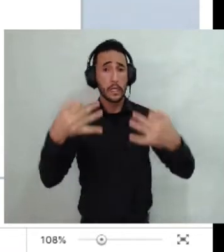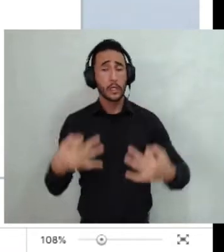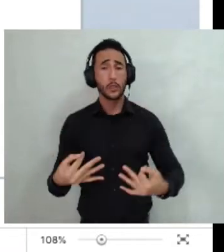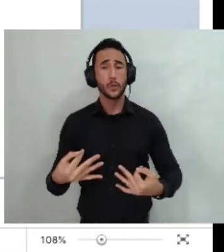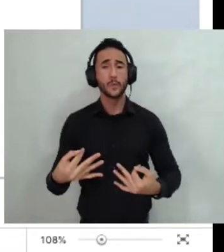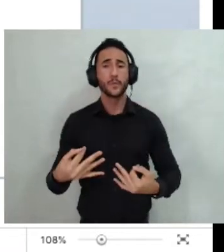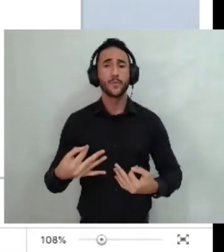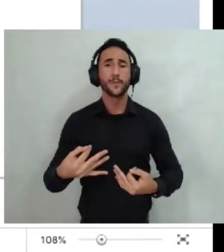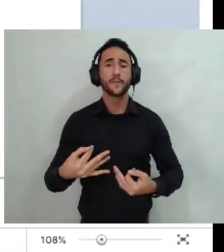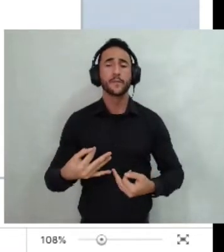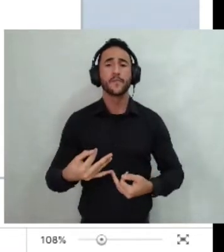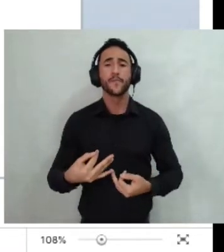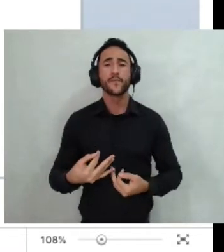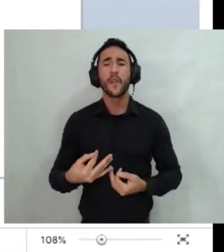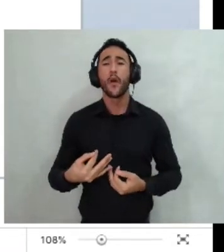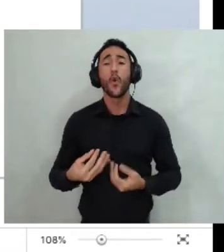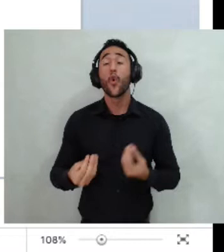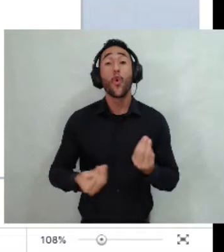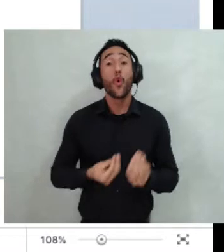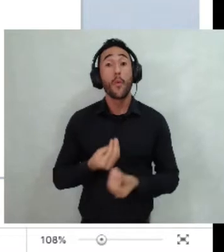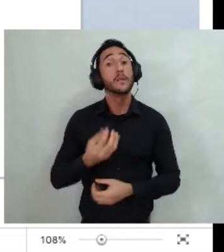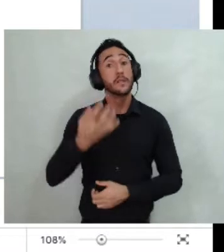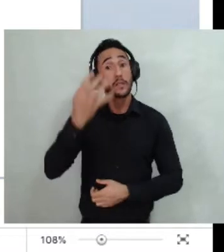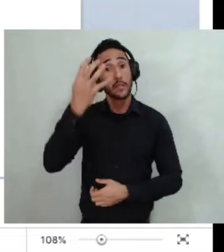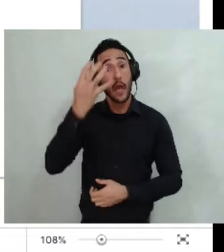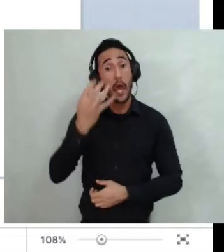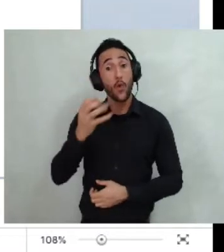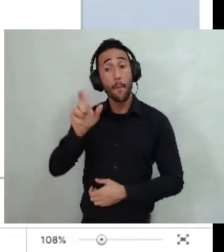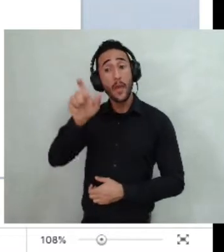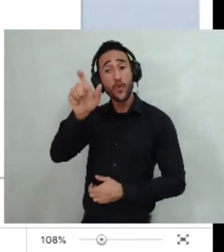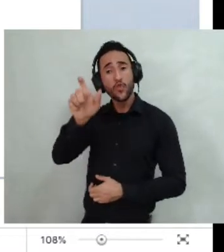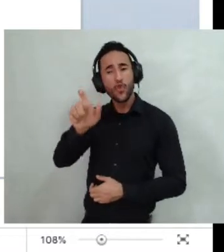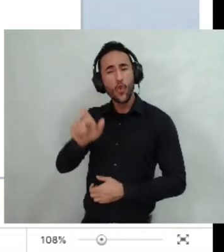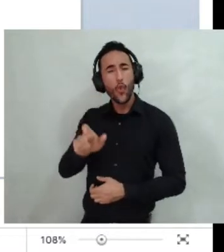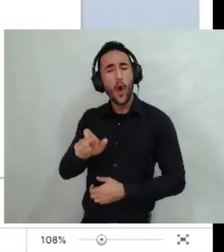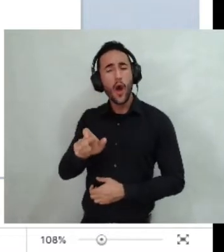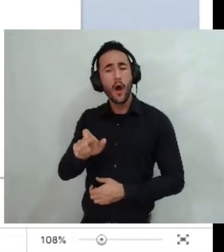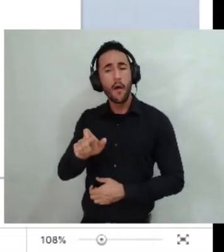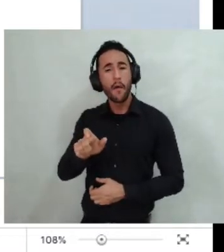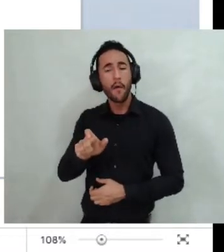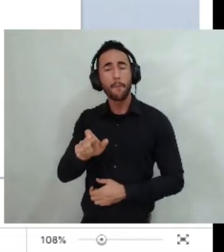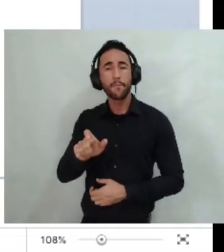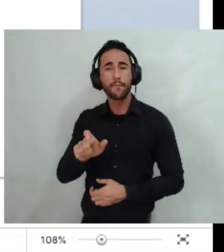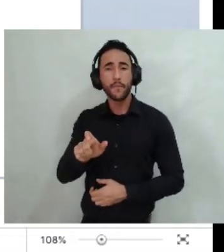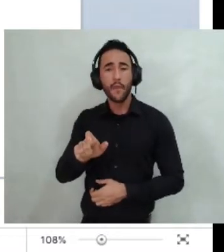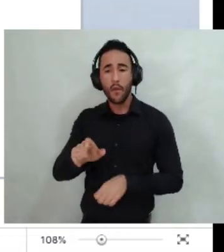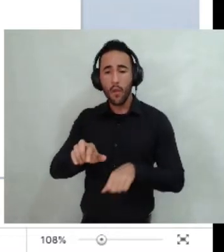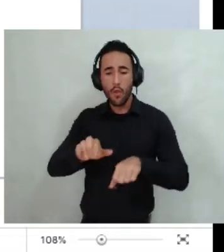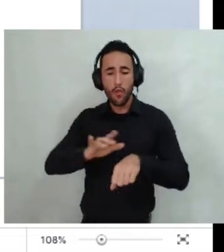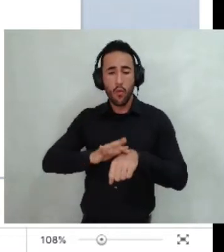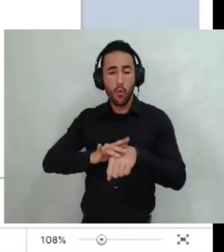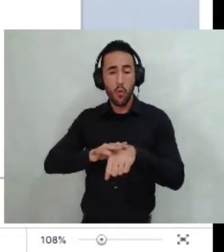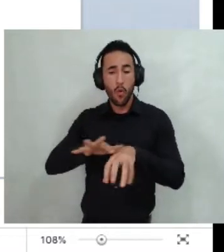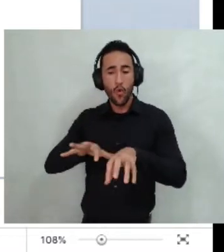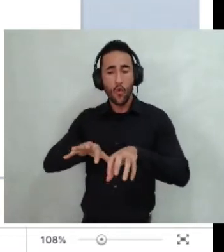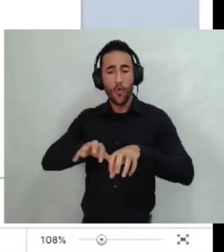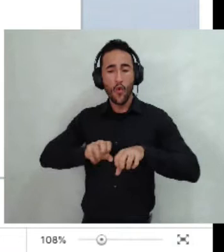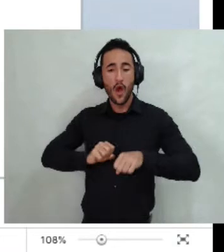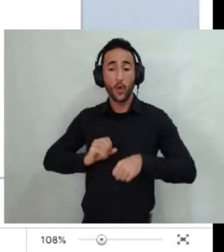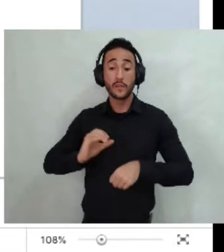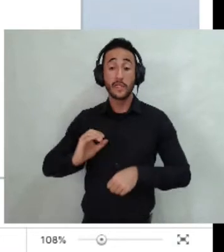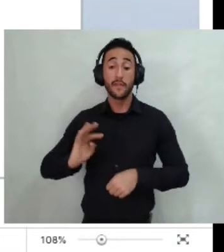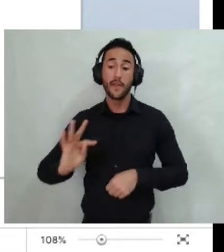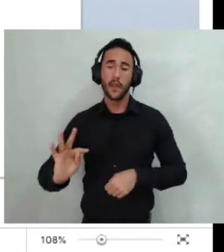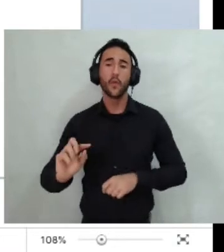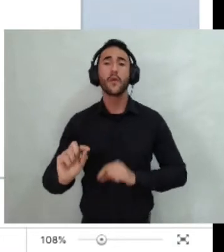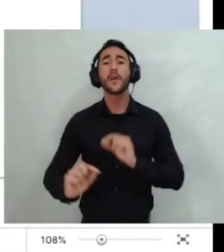a severidade do paciente, a evolução clínica do paciente em relação ao CT, e isso significa,